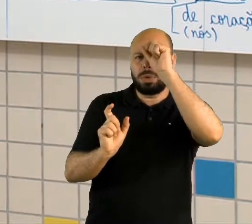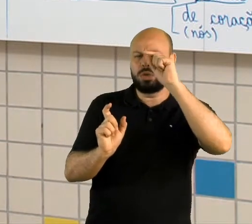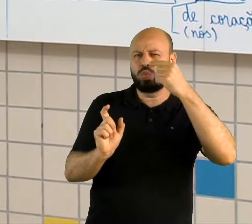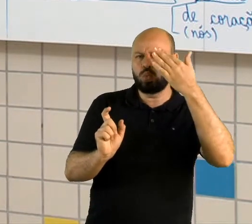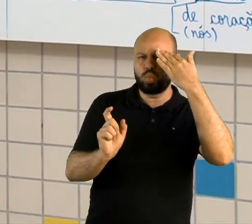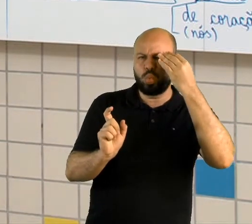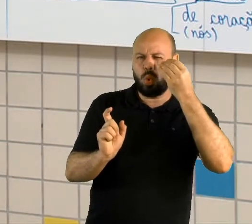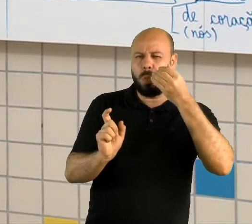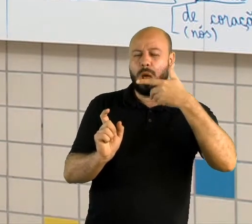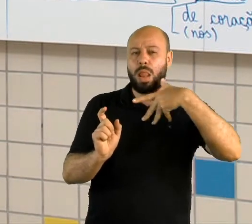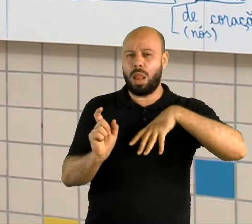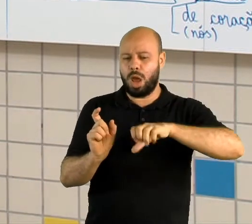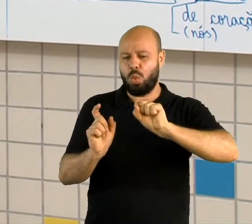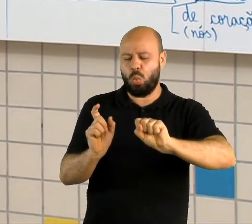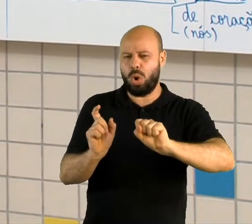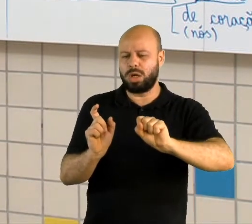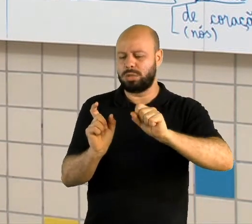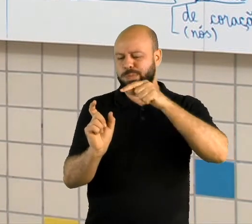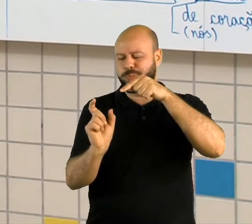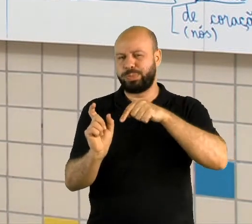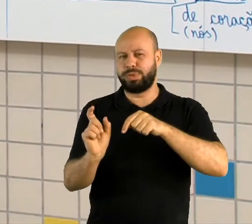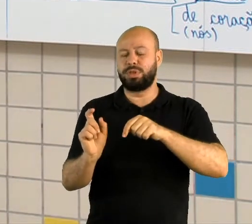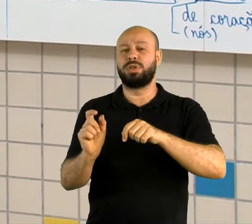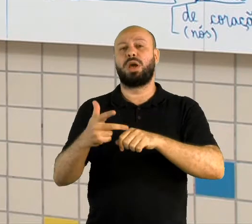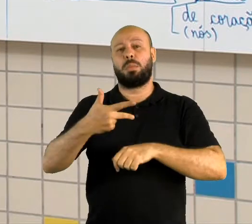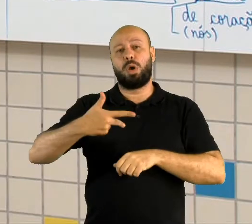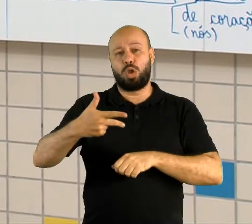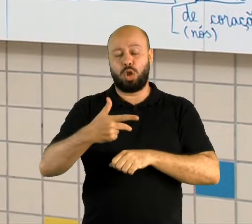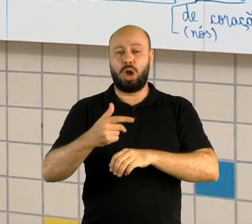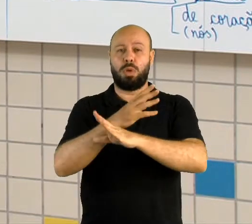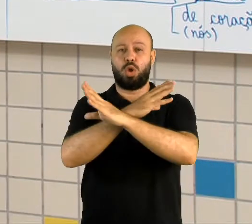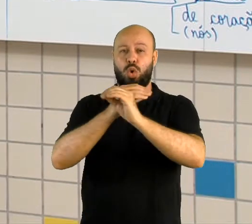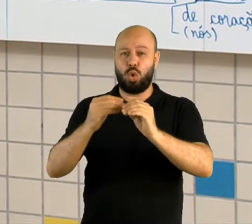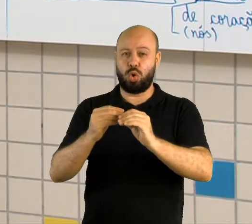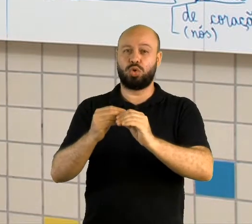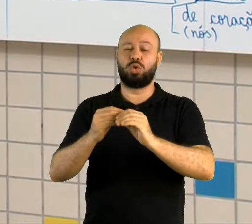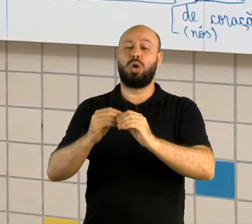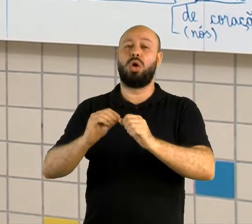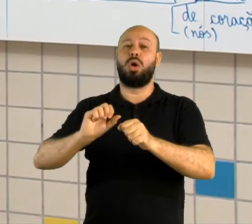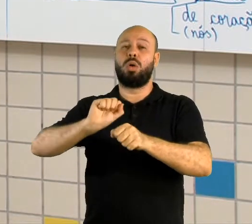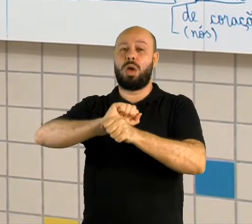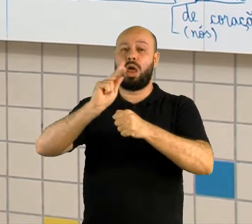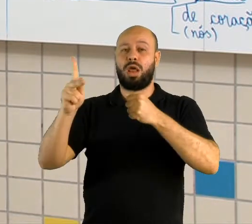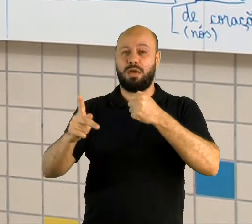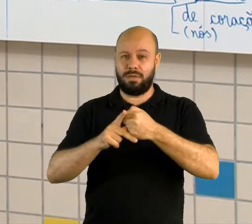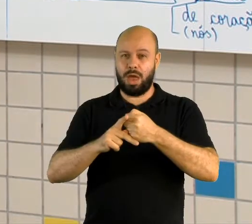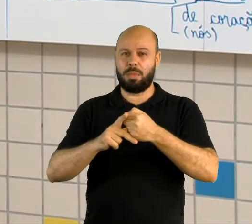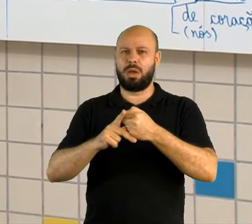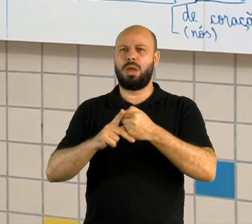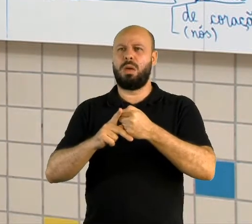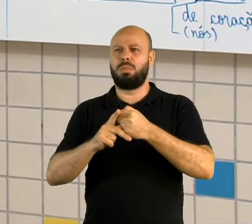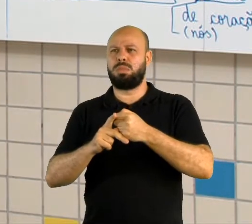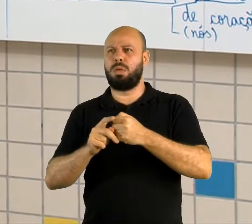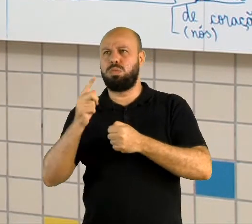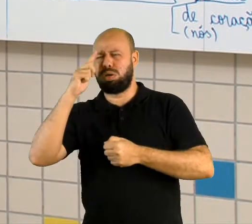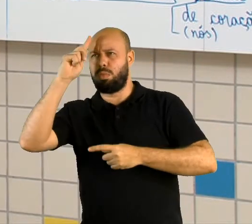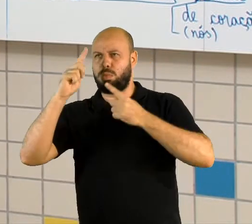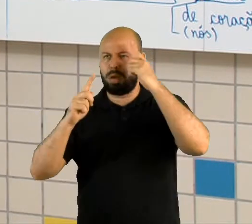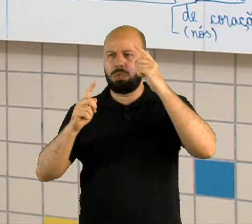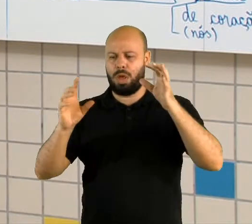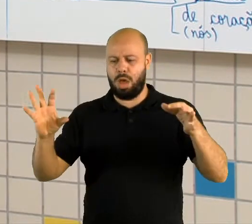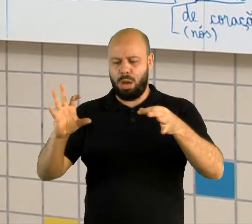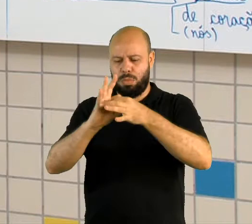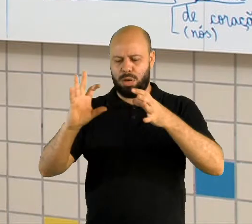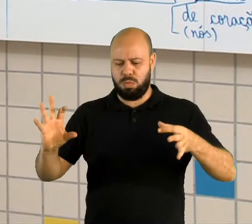uso linguístico, que são os pronomes, conjunções, advérbios, para articular bem as ideias no